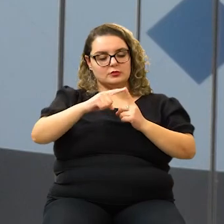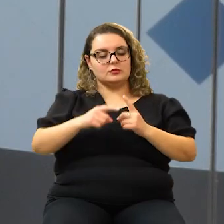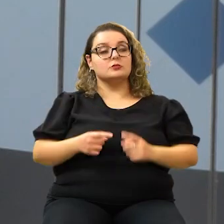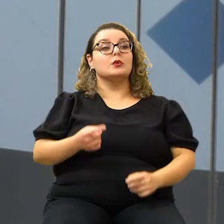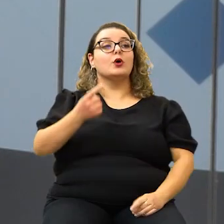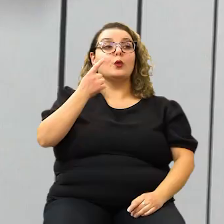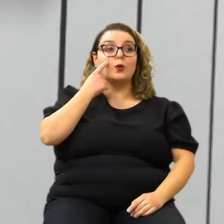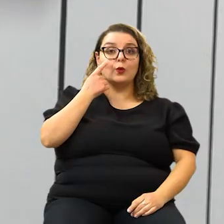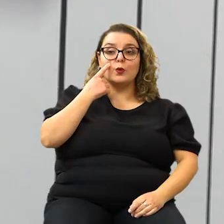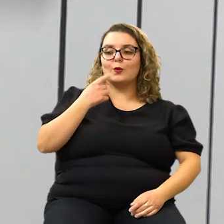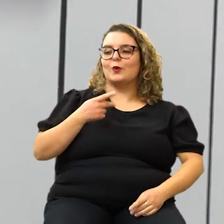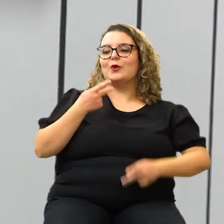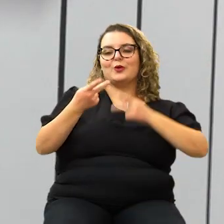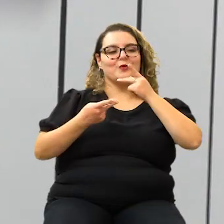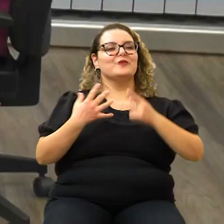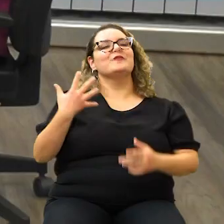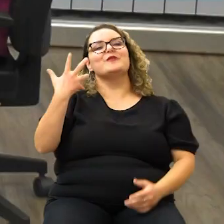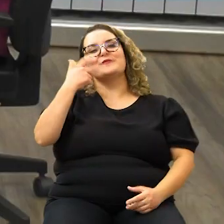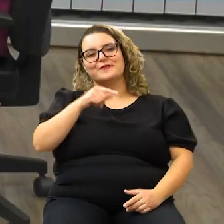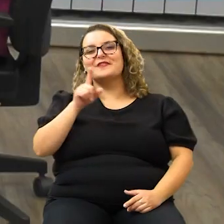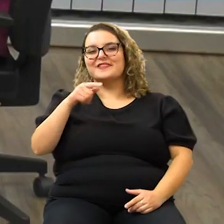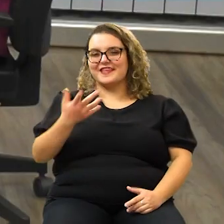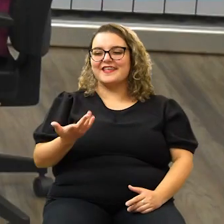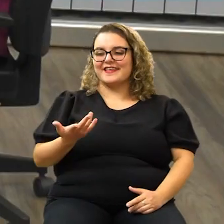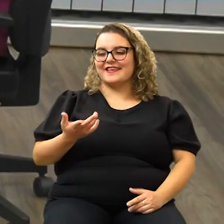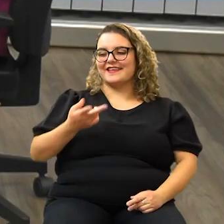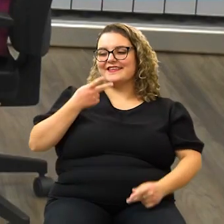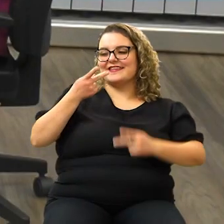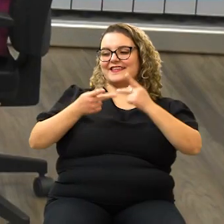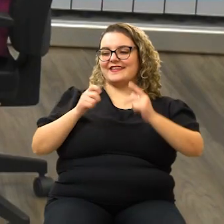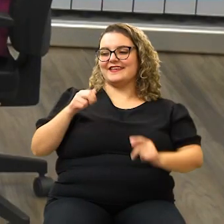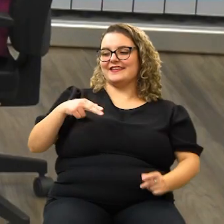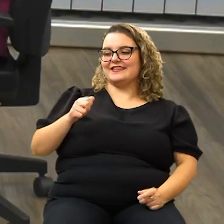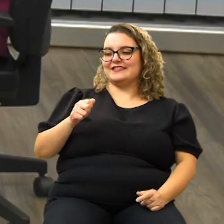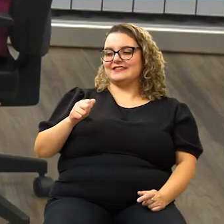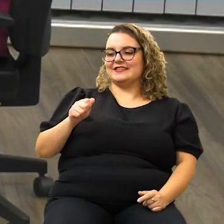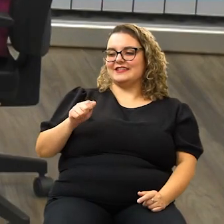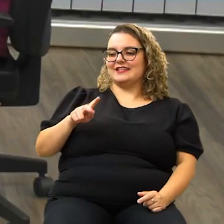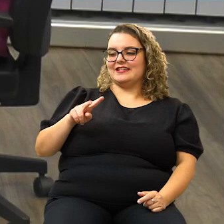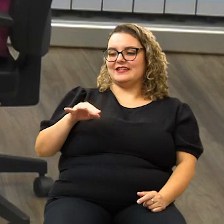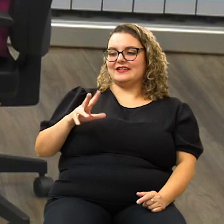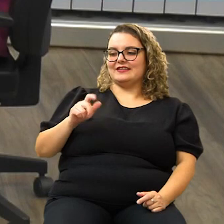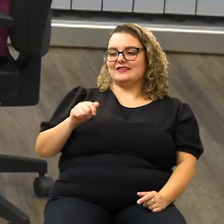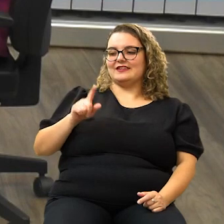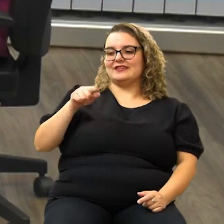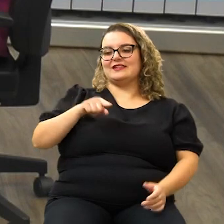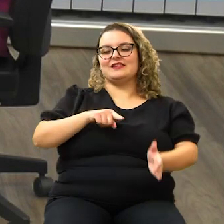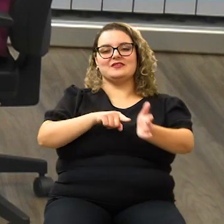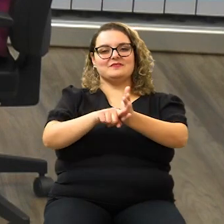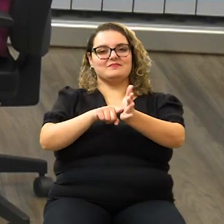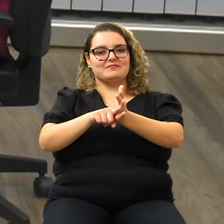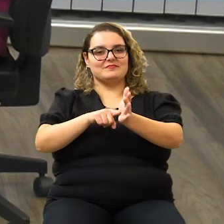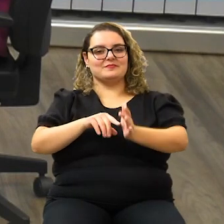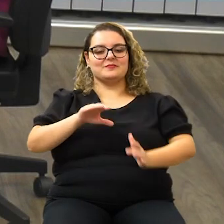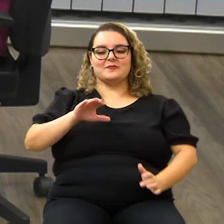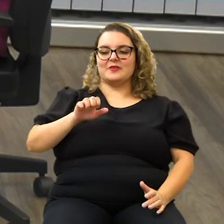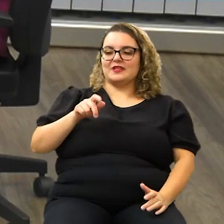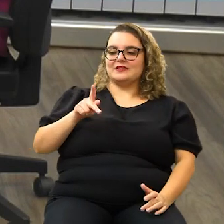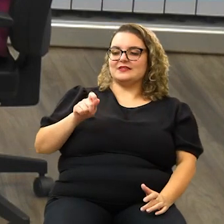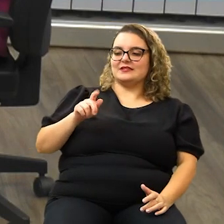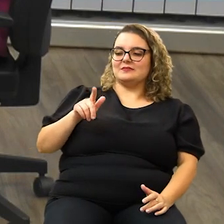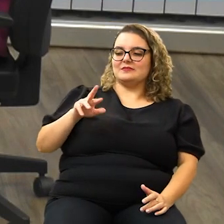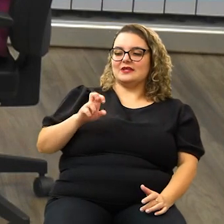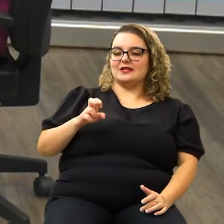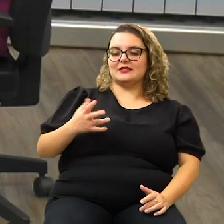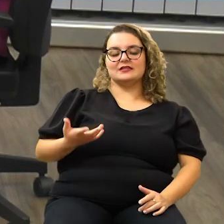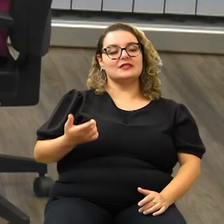aí como fala bonito, né, gente? Nós estamos falando com a Ana Ávila, ela que é pesquisadora do CEPAGRE. Ana, eu